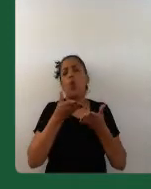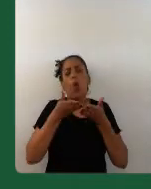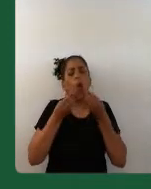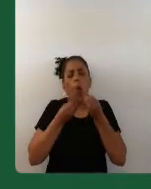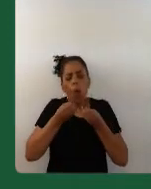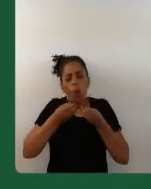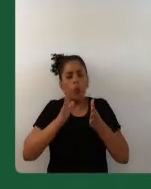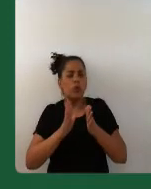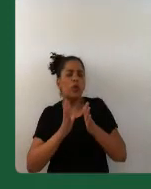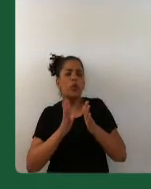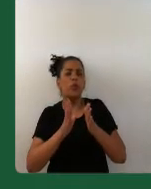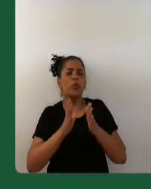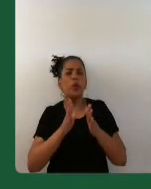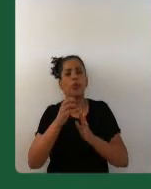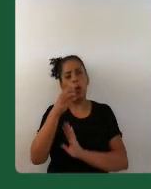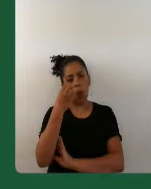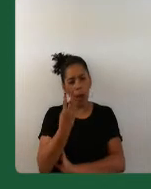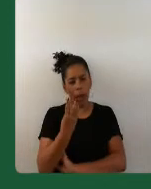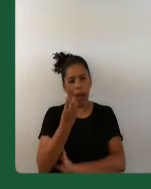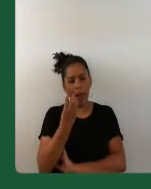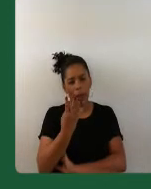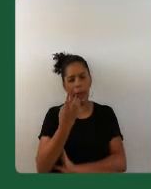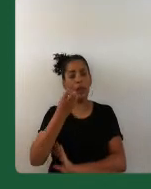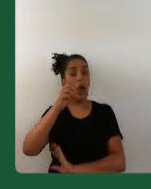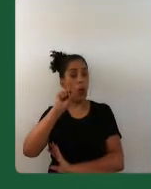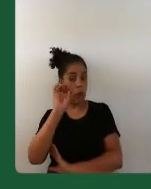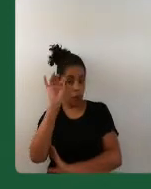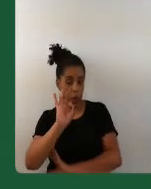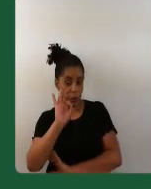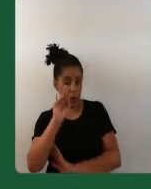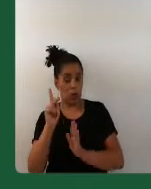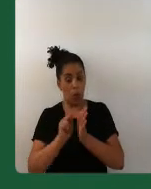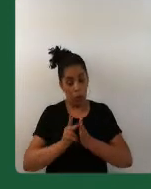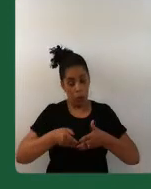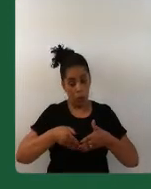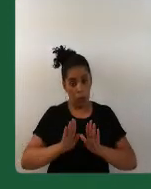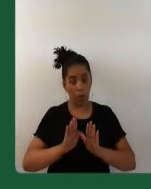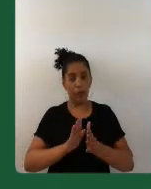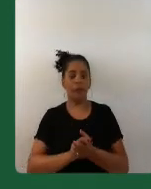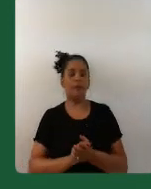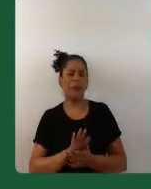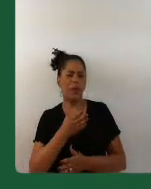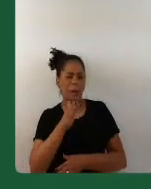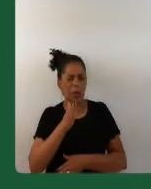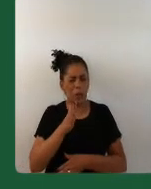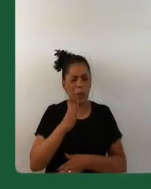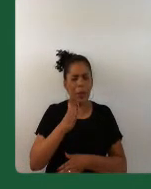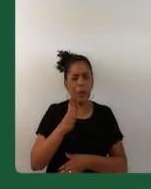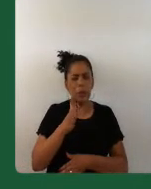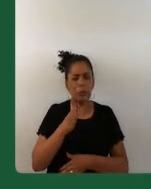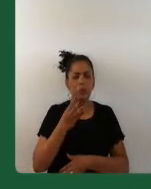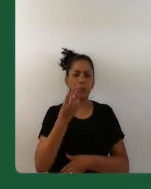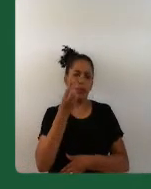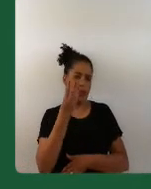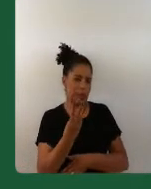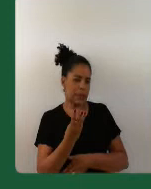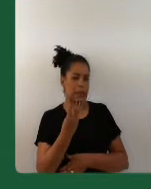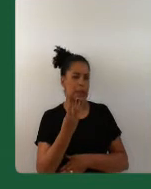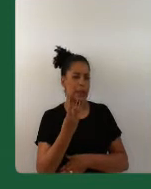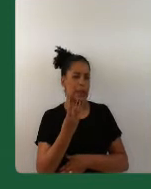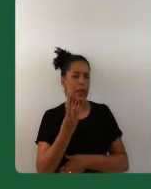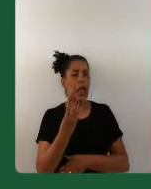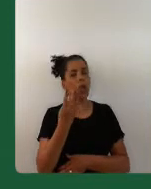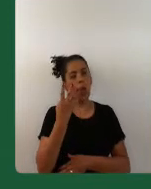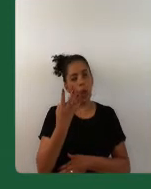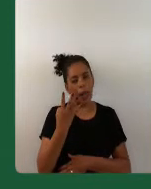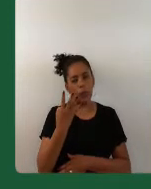são congênitas, né, e a nossa faixa etária de 34% é de 0 a